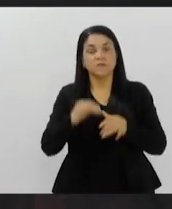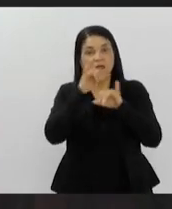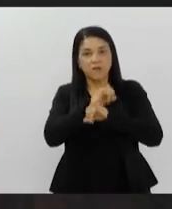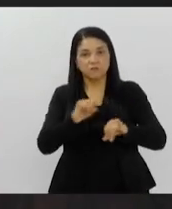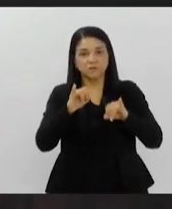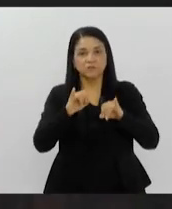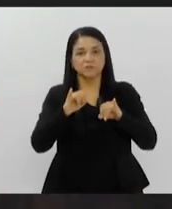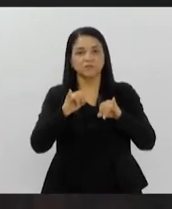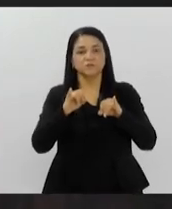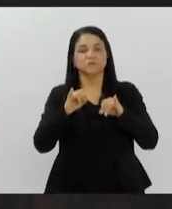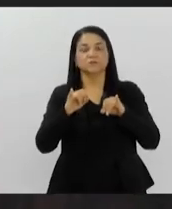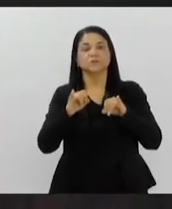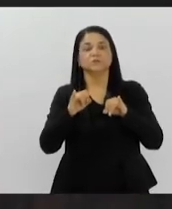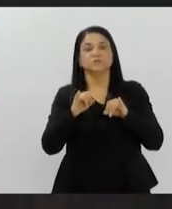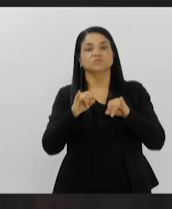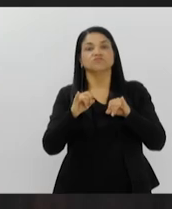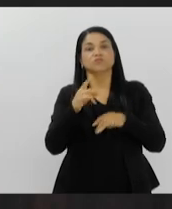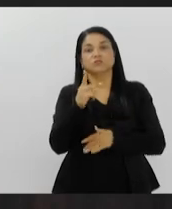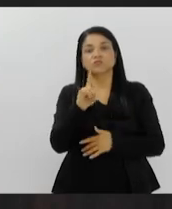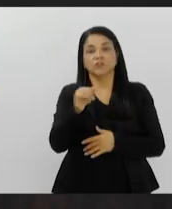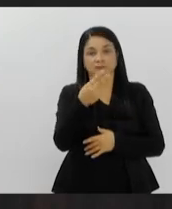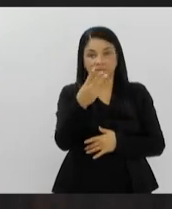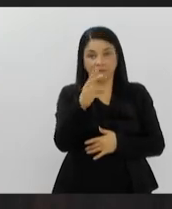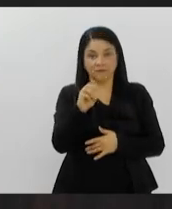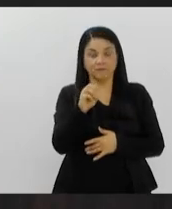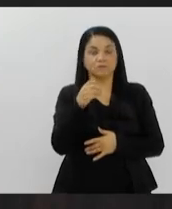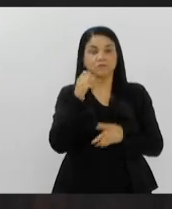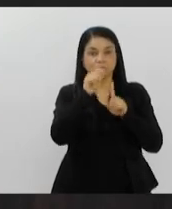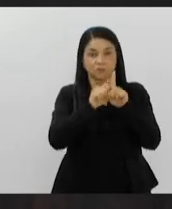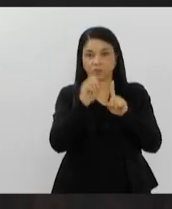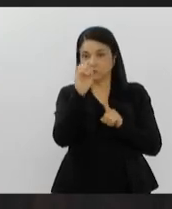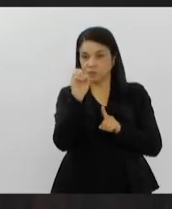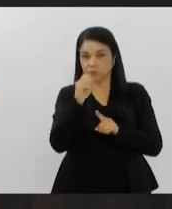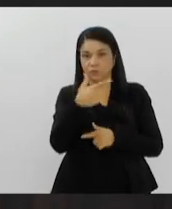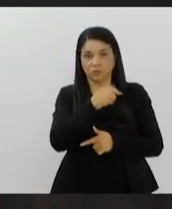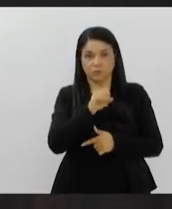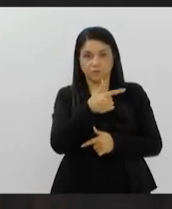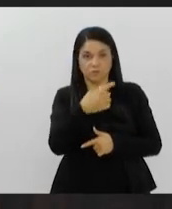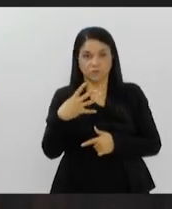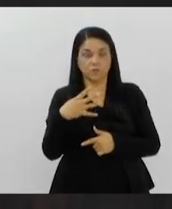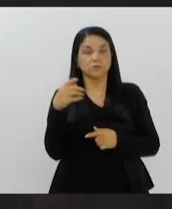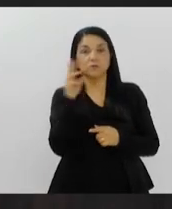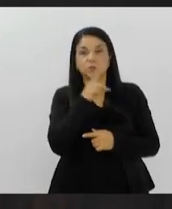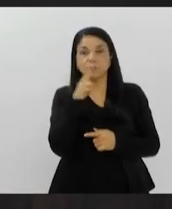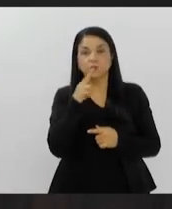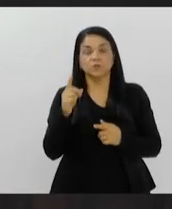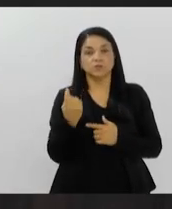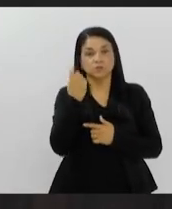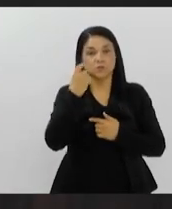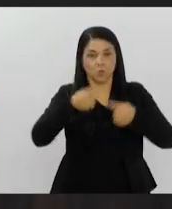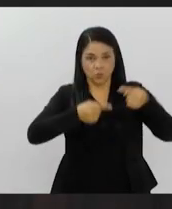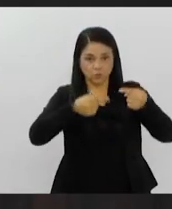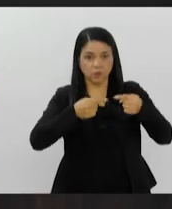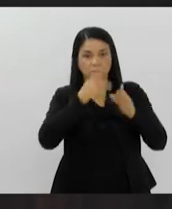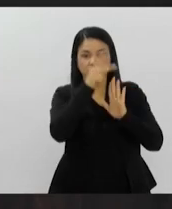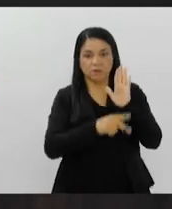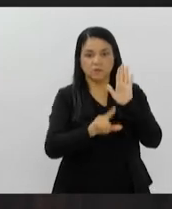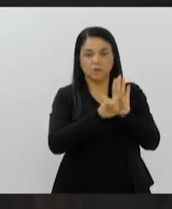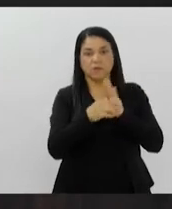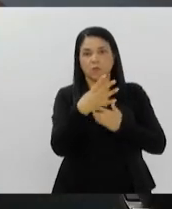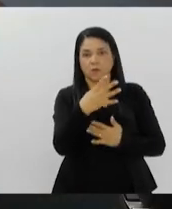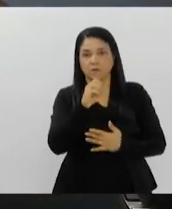Anuncio sessão extraordinária do dia 30 de outubro de 2024, em regime de urgência em discussão única, projeto de lei